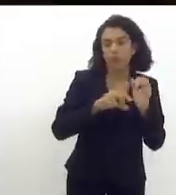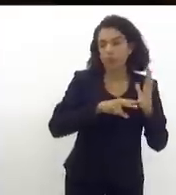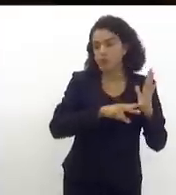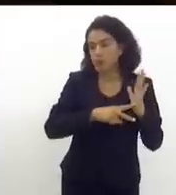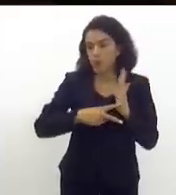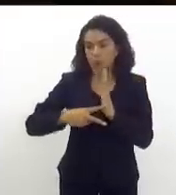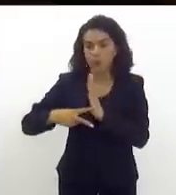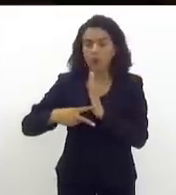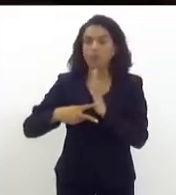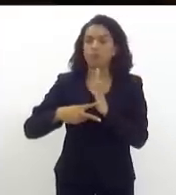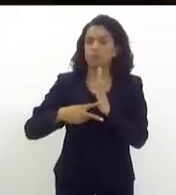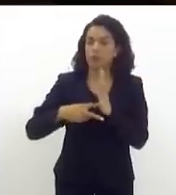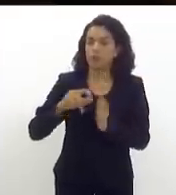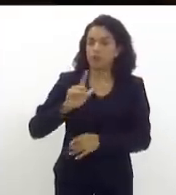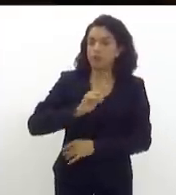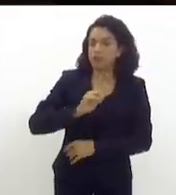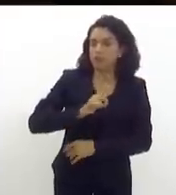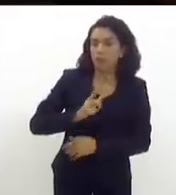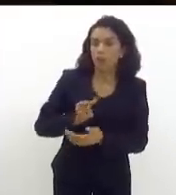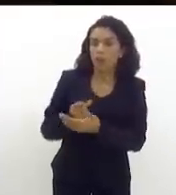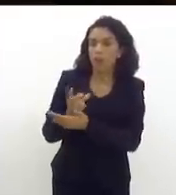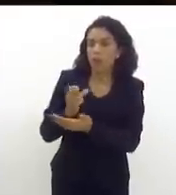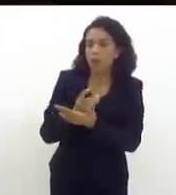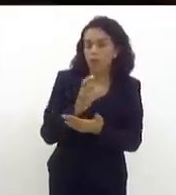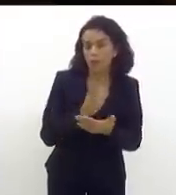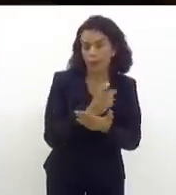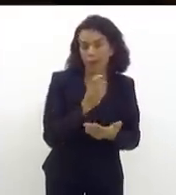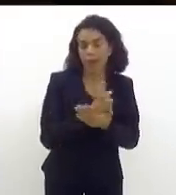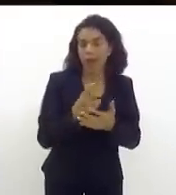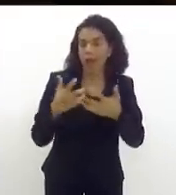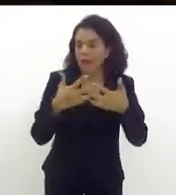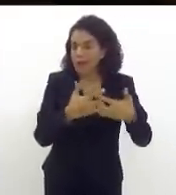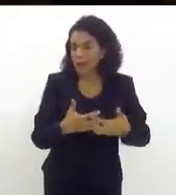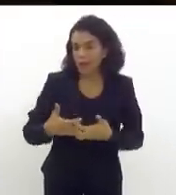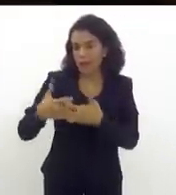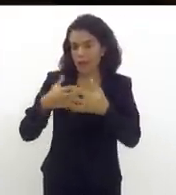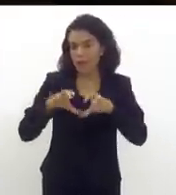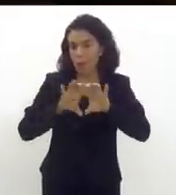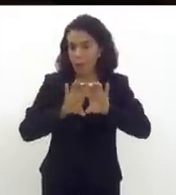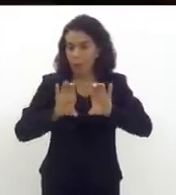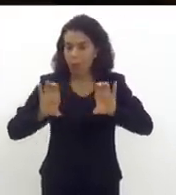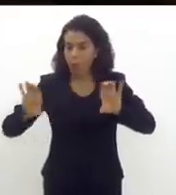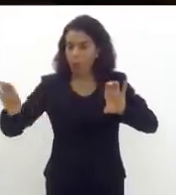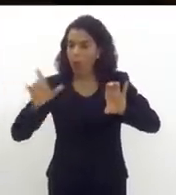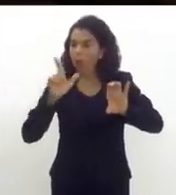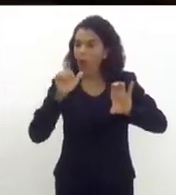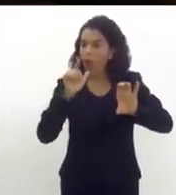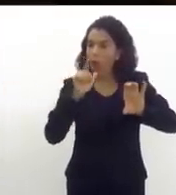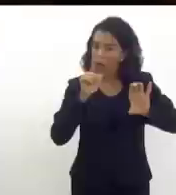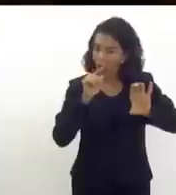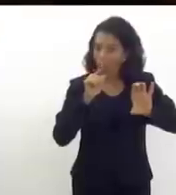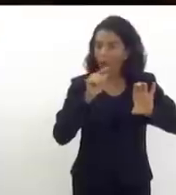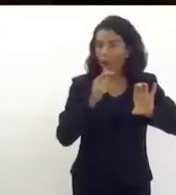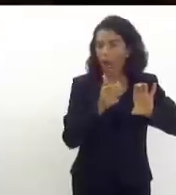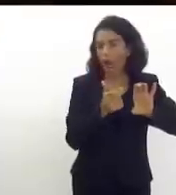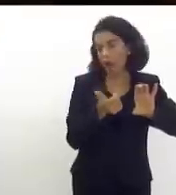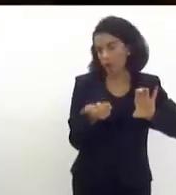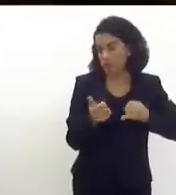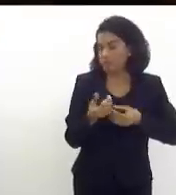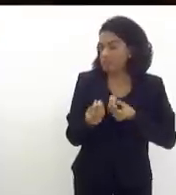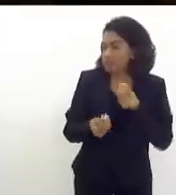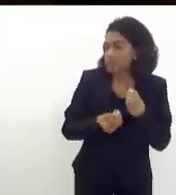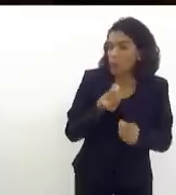que tiveram que comprar pipa da água eu quero saber Como